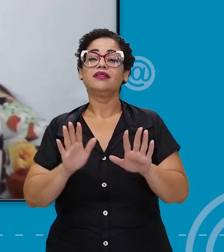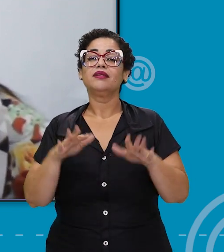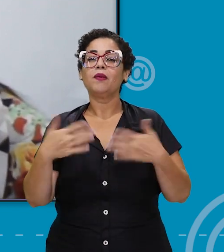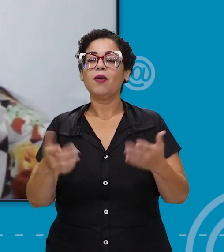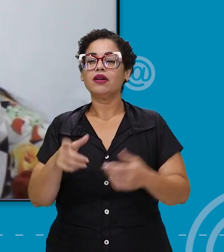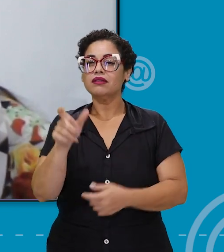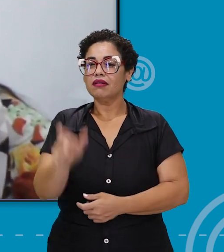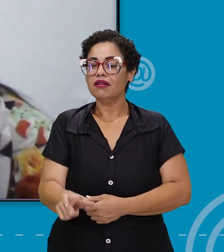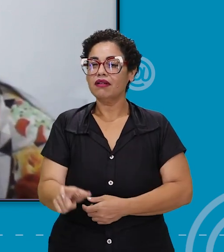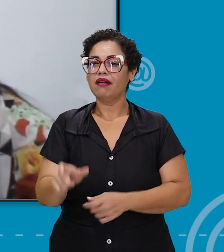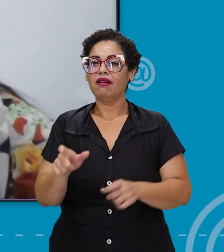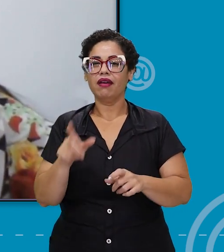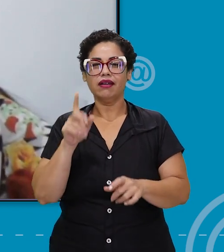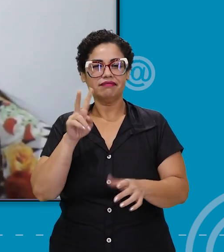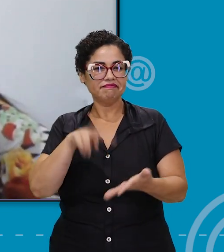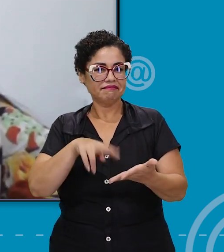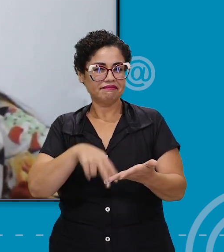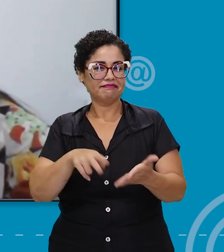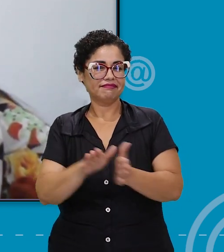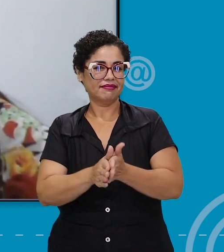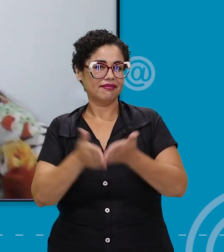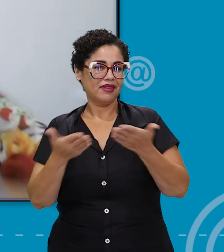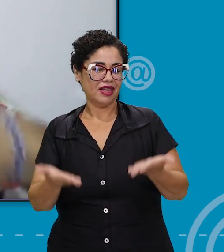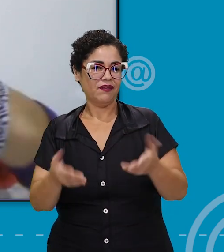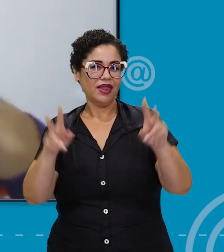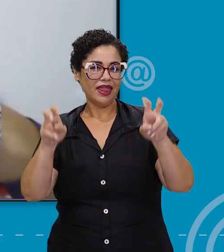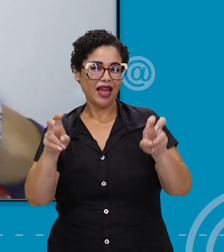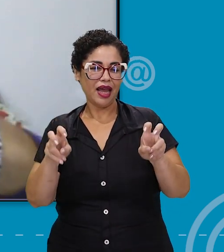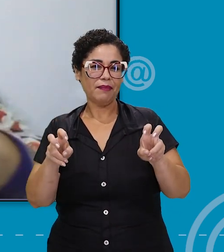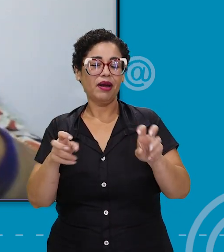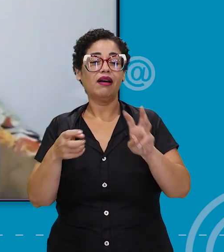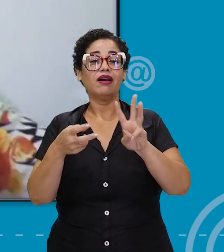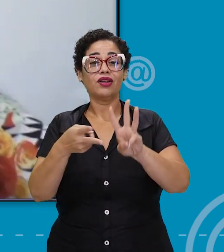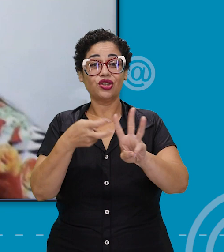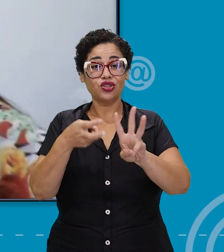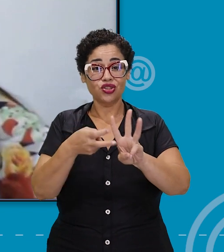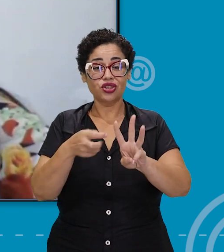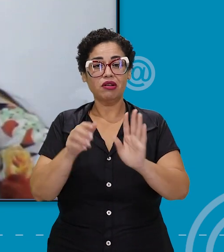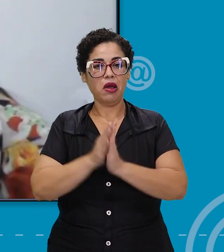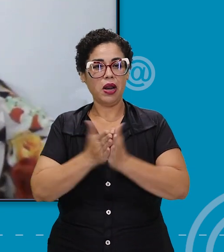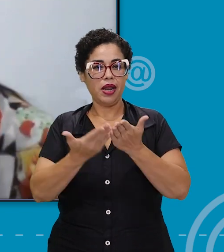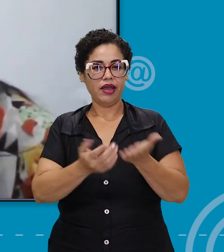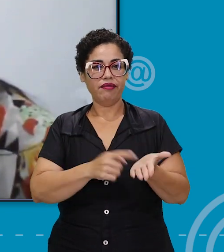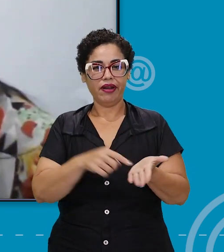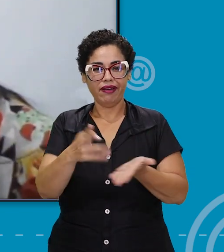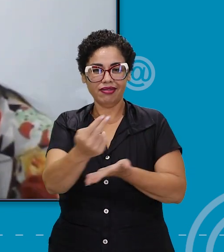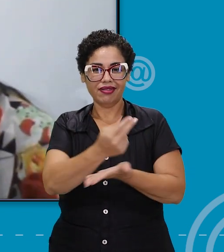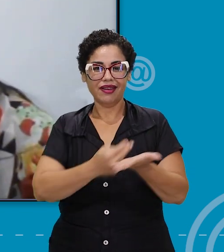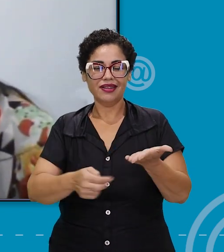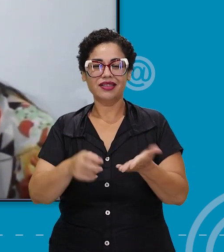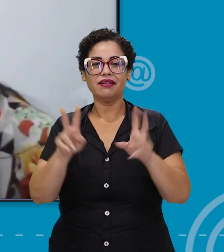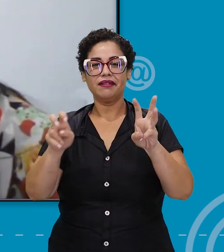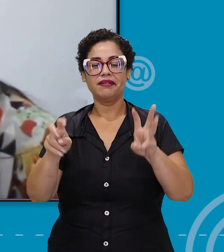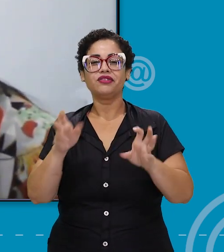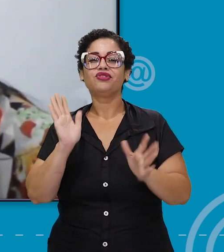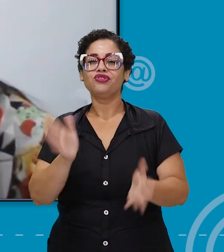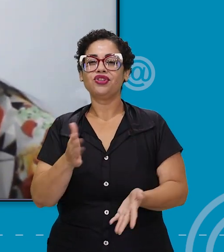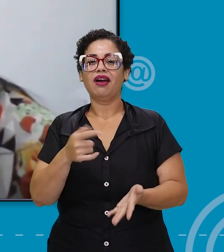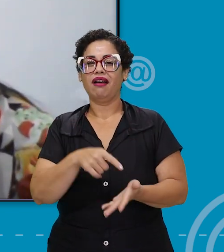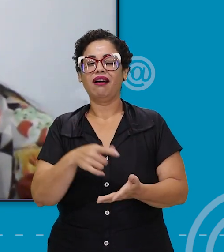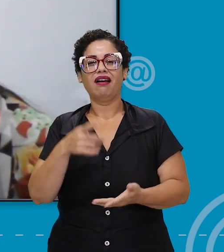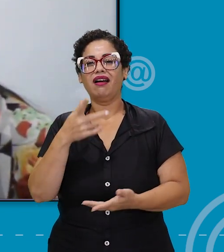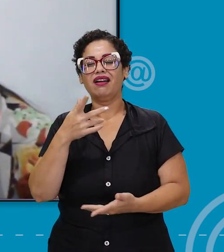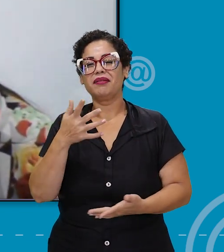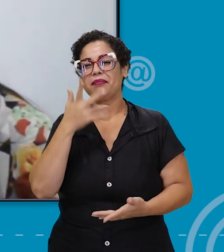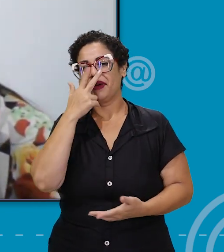que quando o aluno vai pegar esse livro e aí ele vai ler sobre a temática indígena, no livro já tem a temática, ela já é